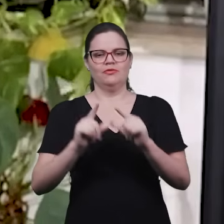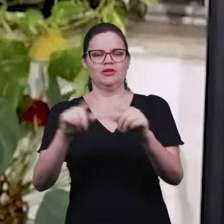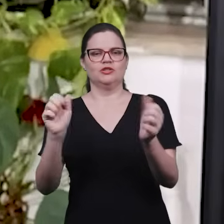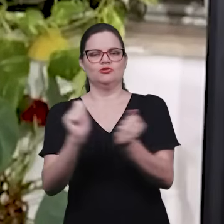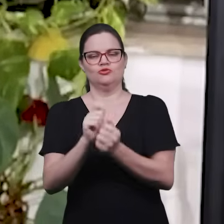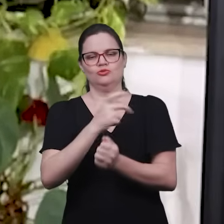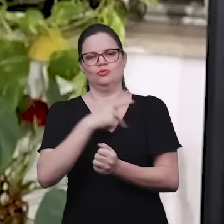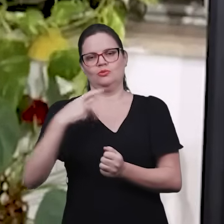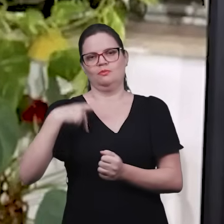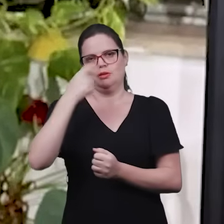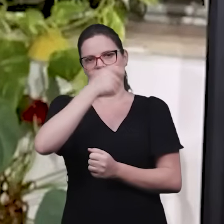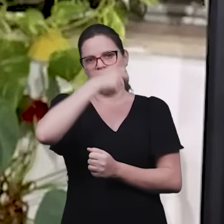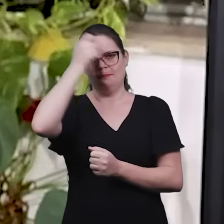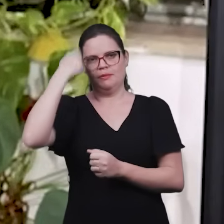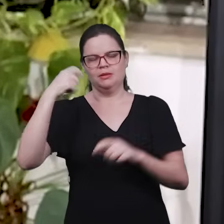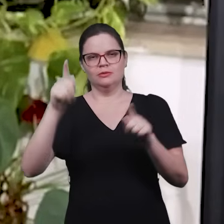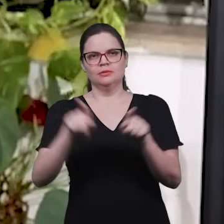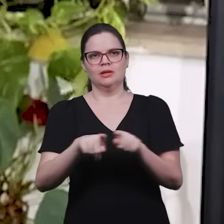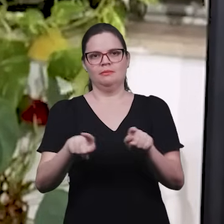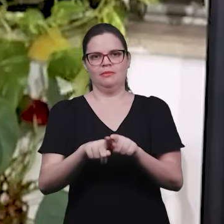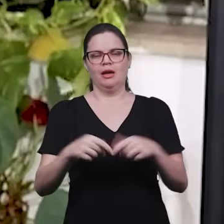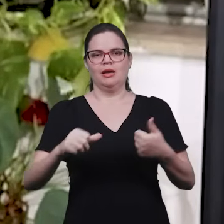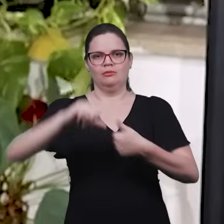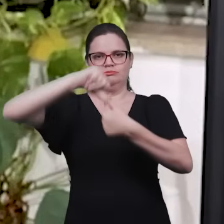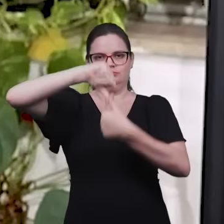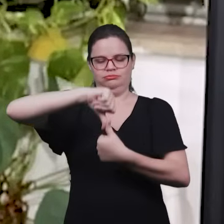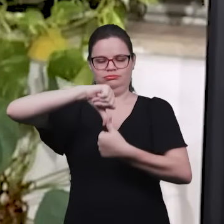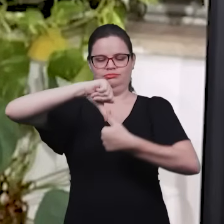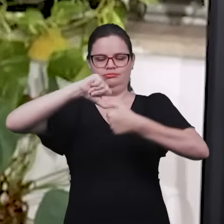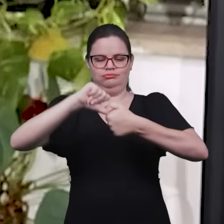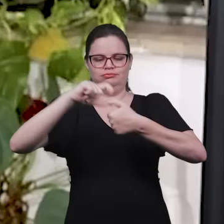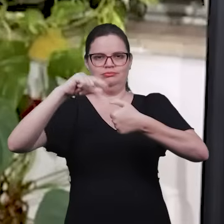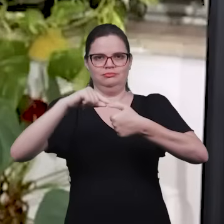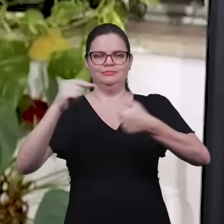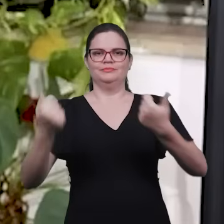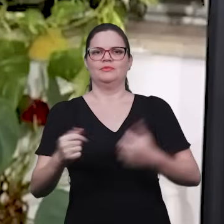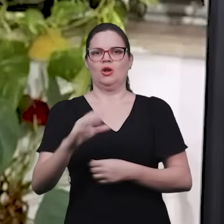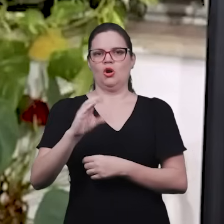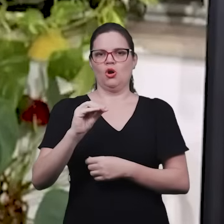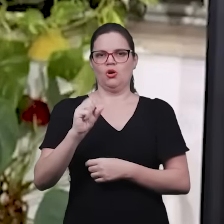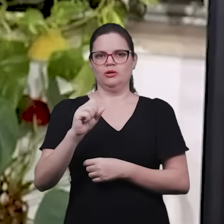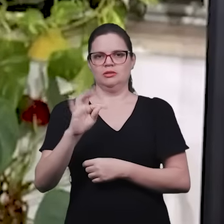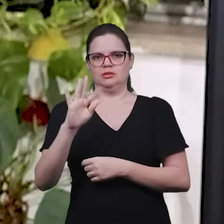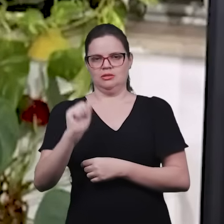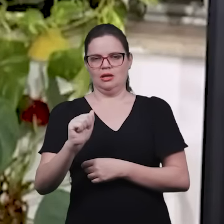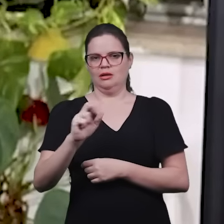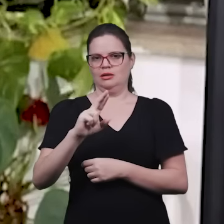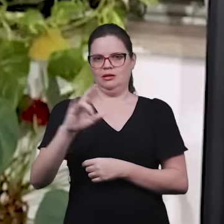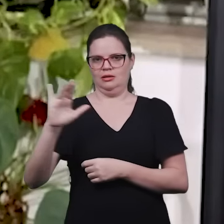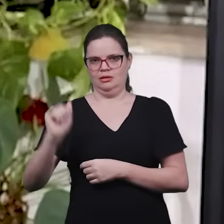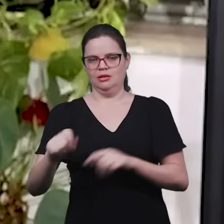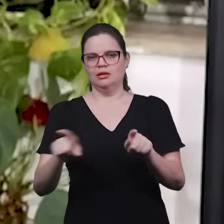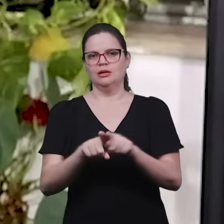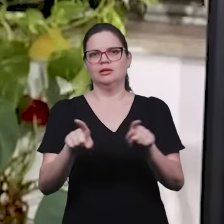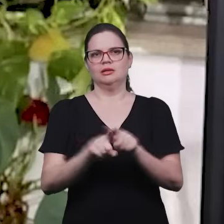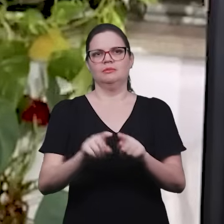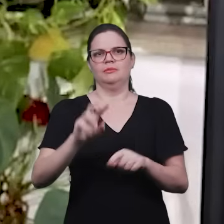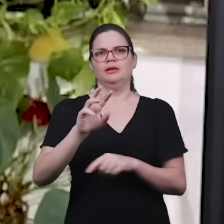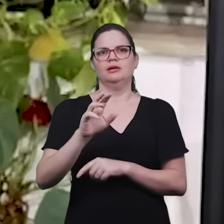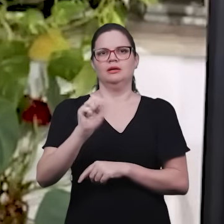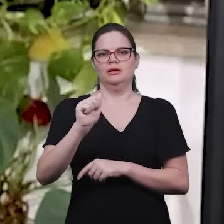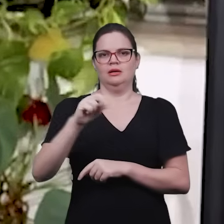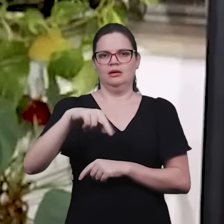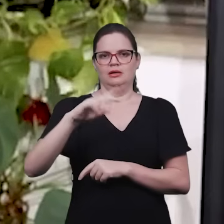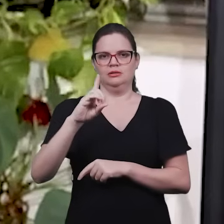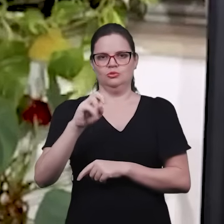viagem com o pastor Amadeu e o pastor Adaíso à América Central. Iremos a 2 países, Costa Rica e Honduras. E de lá também